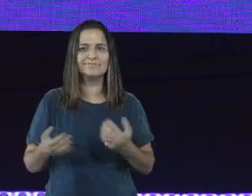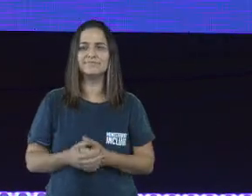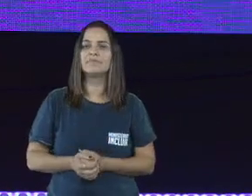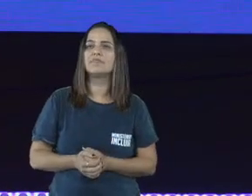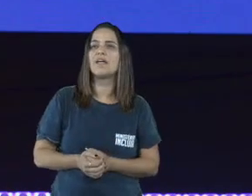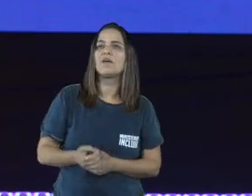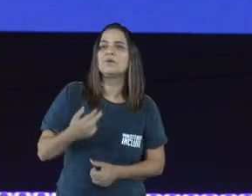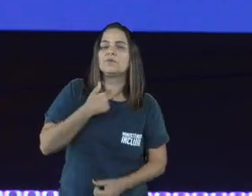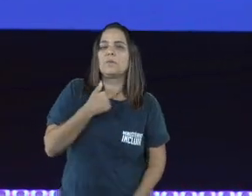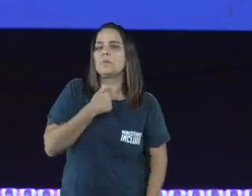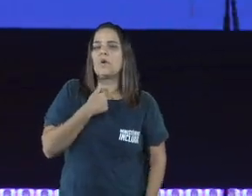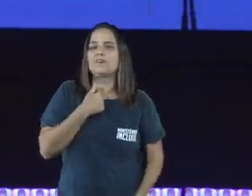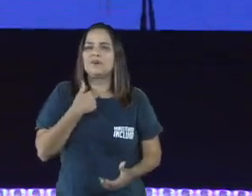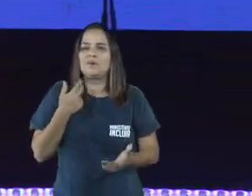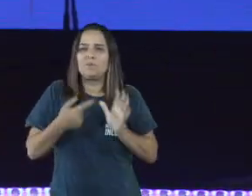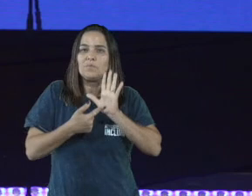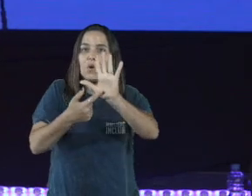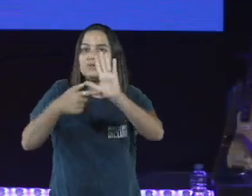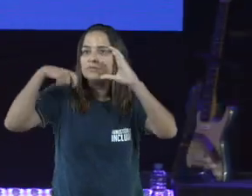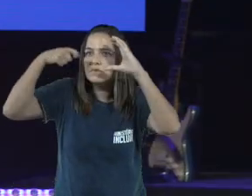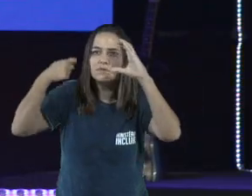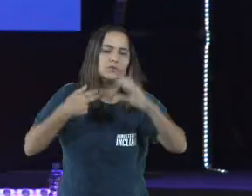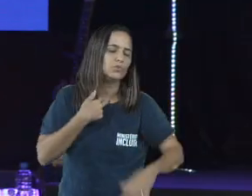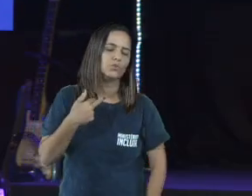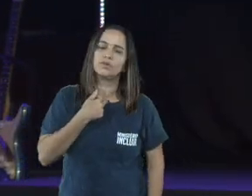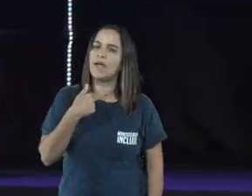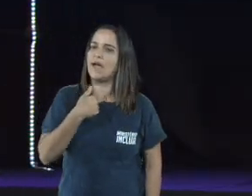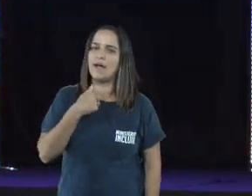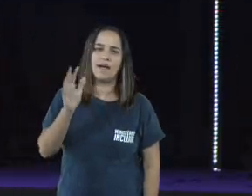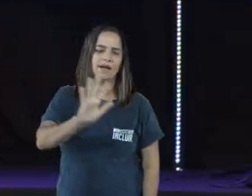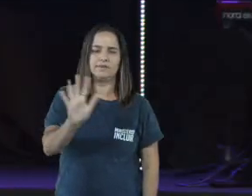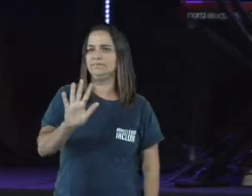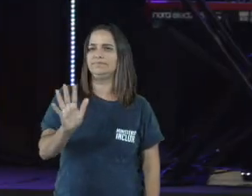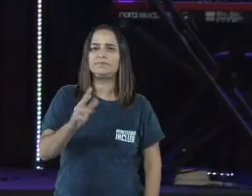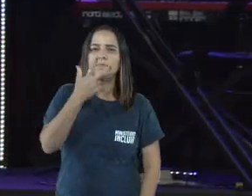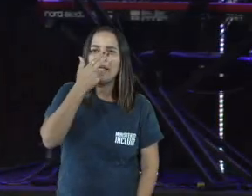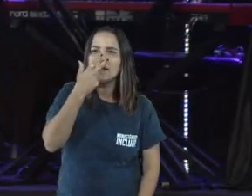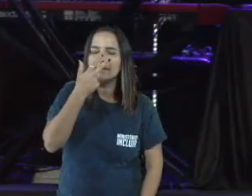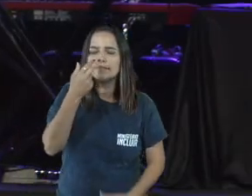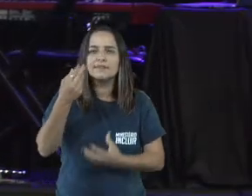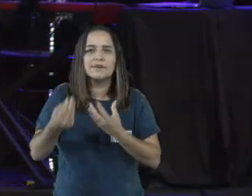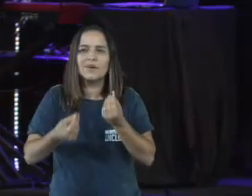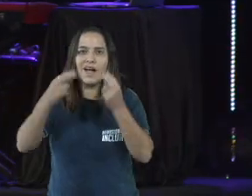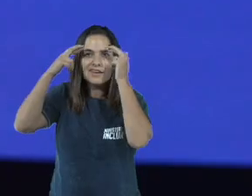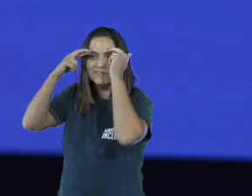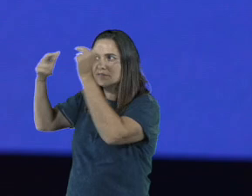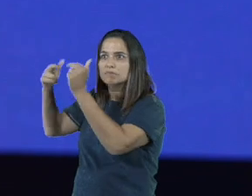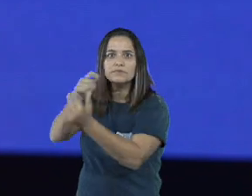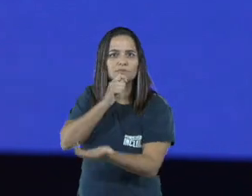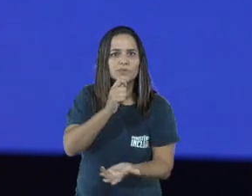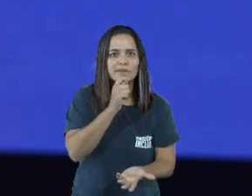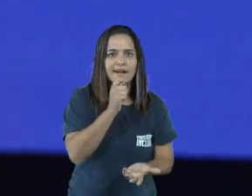e a Simas que eles fizeram com o nome de Jesus e a nossa imprensa está totalmente